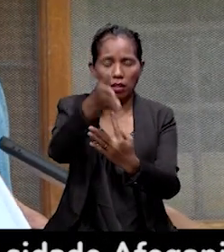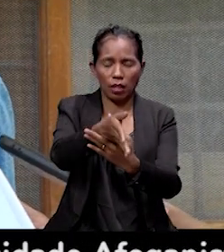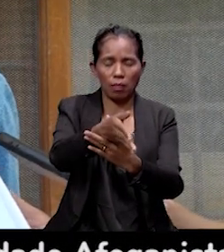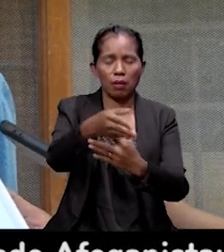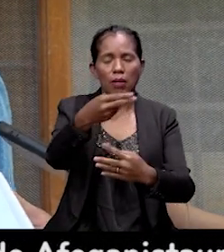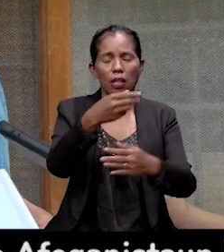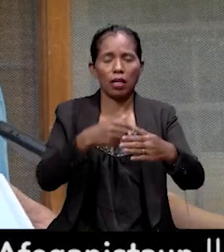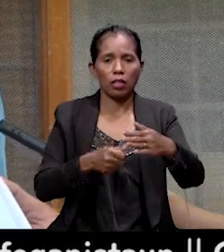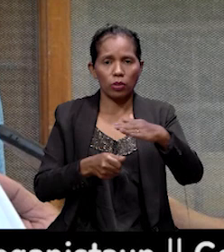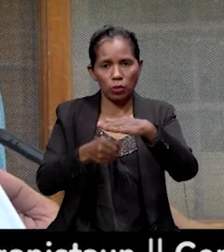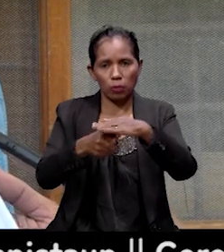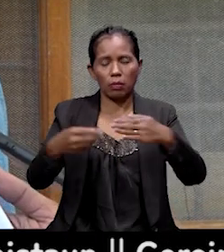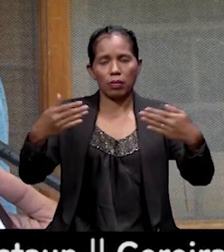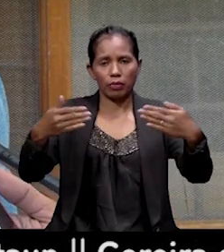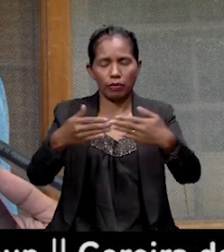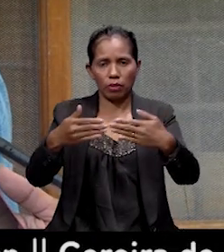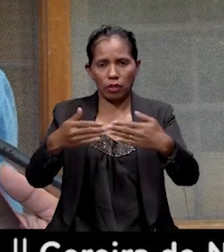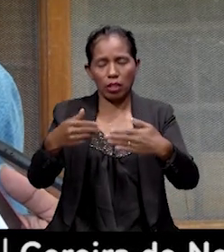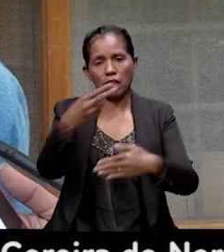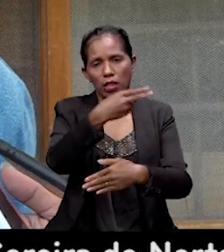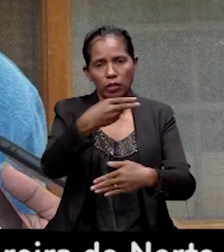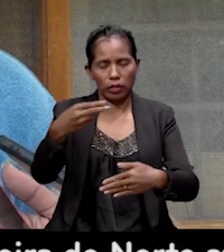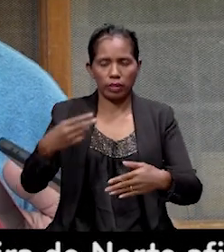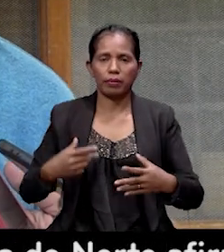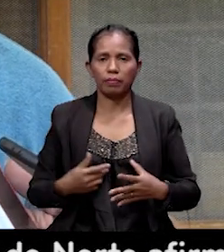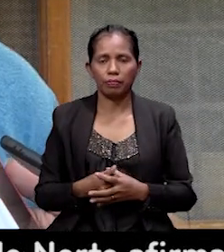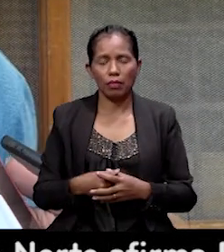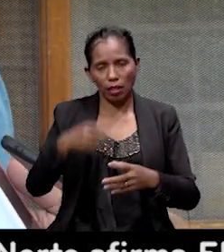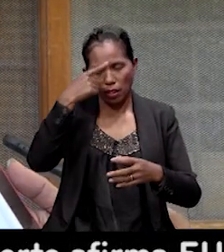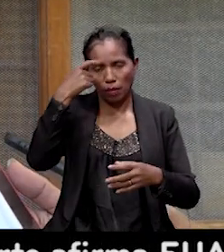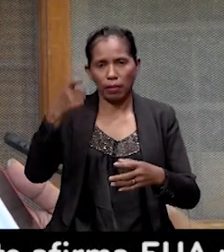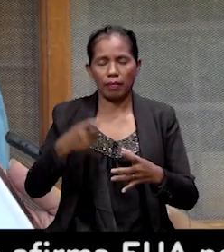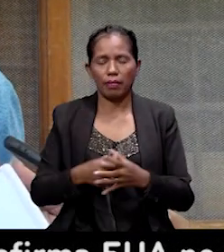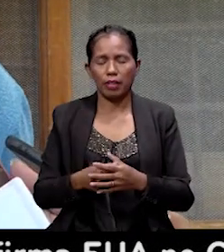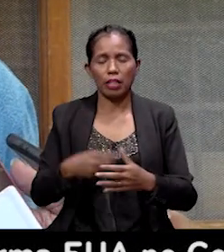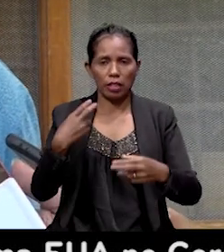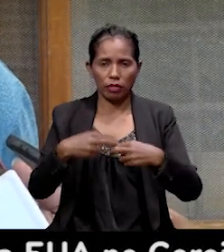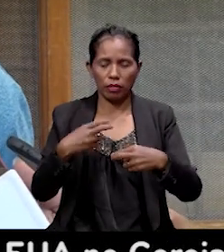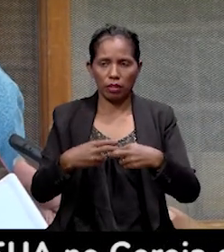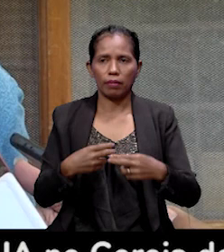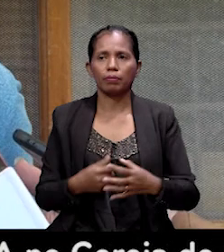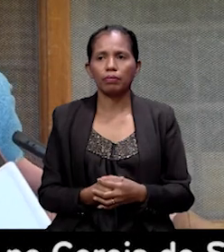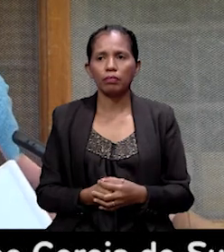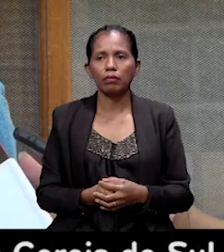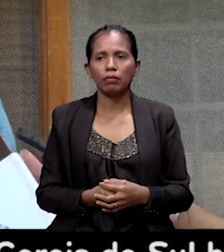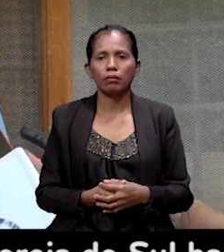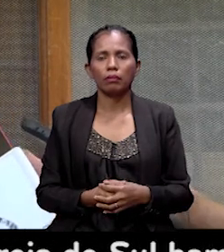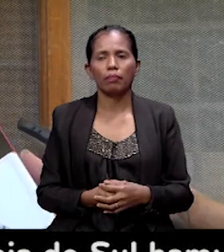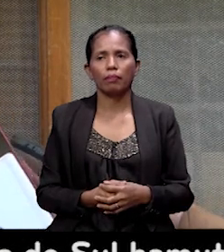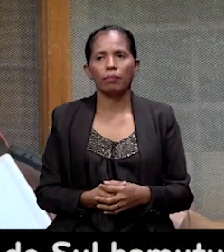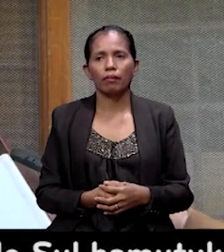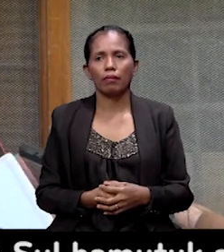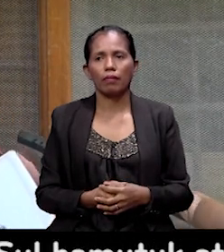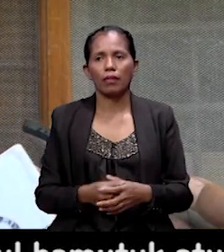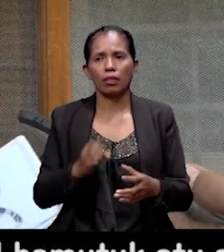ultrapassa ilegalmente ba Indonesia tamane dificuldade idane haul